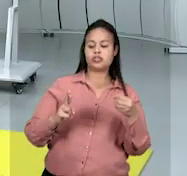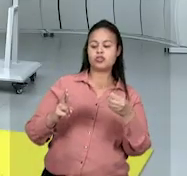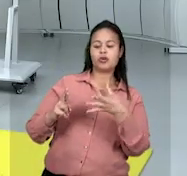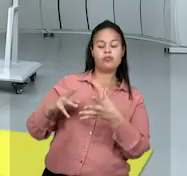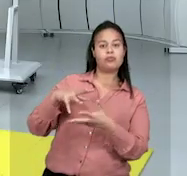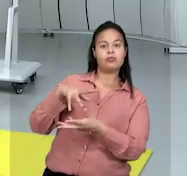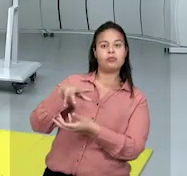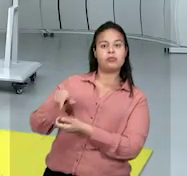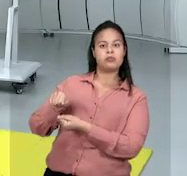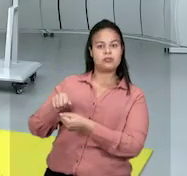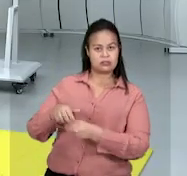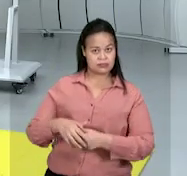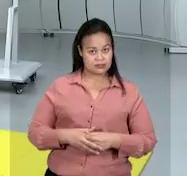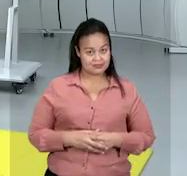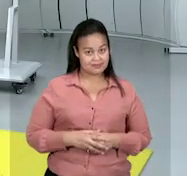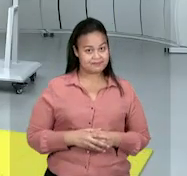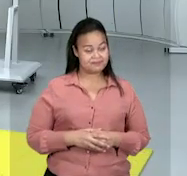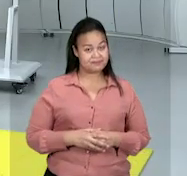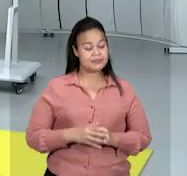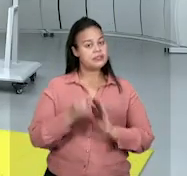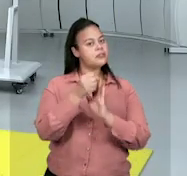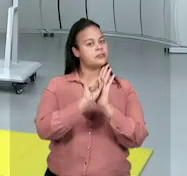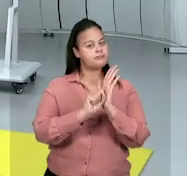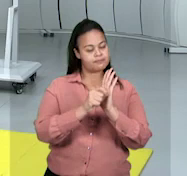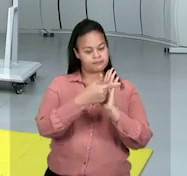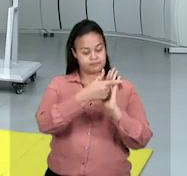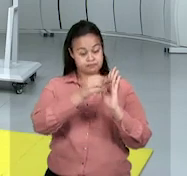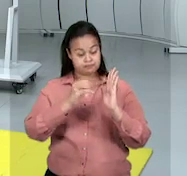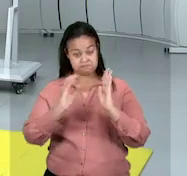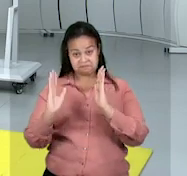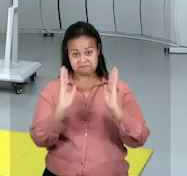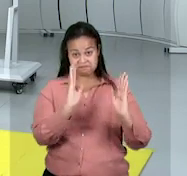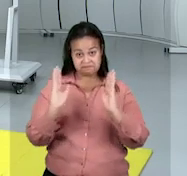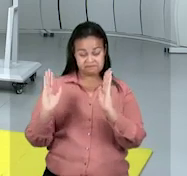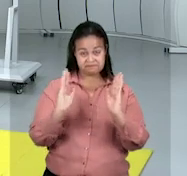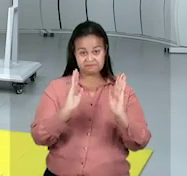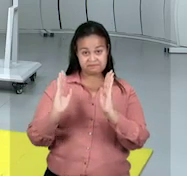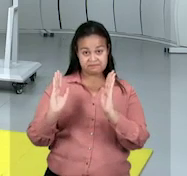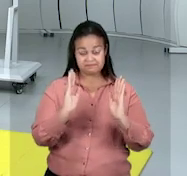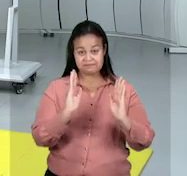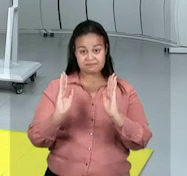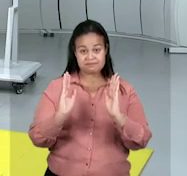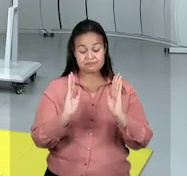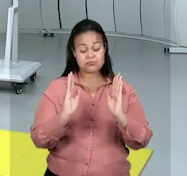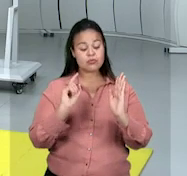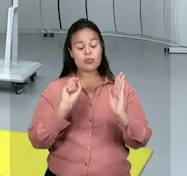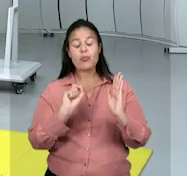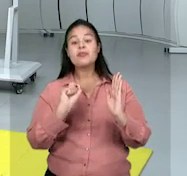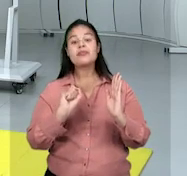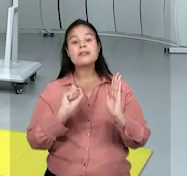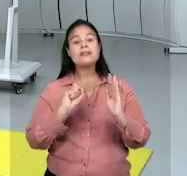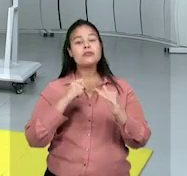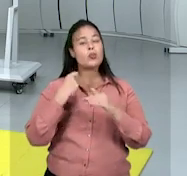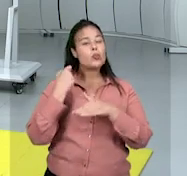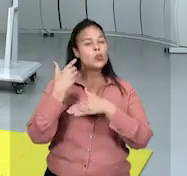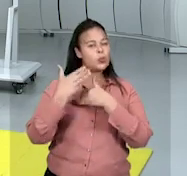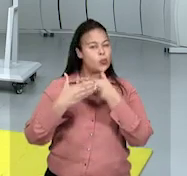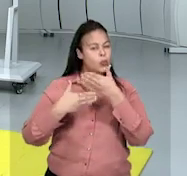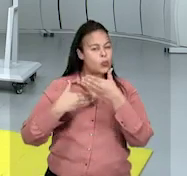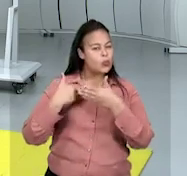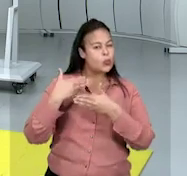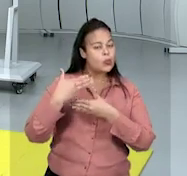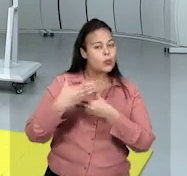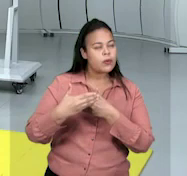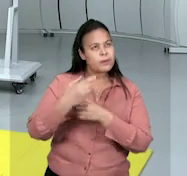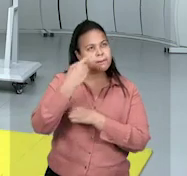tempo. Então, o século XX vai ser este momento em que nós vamos construir um